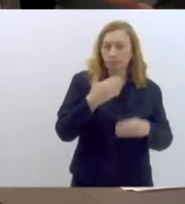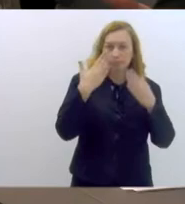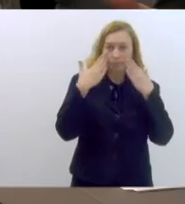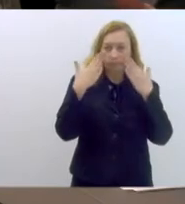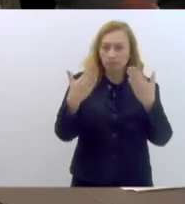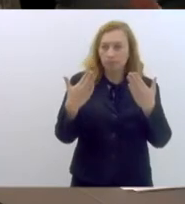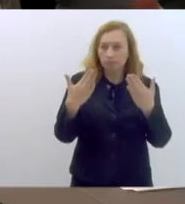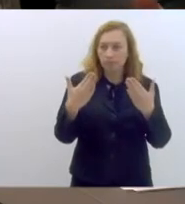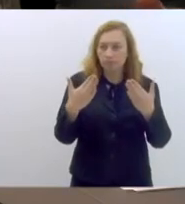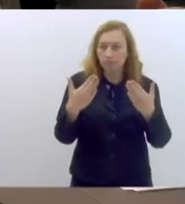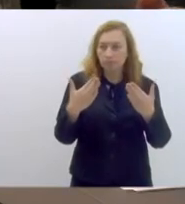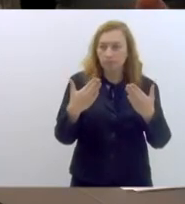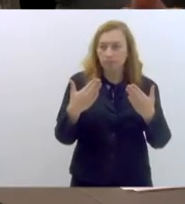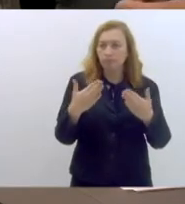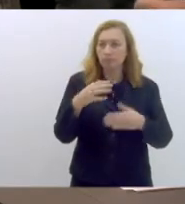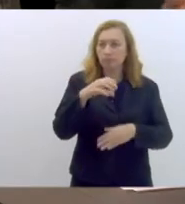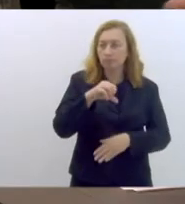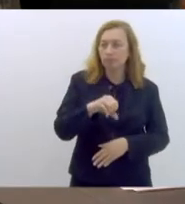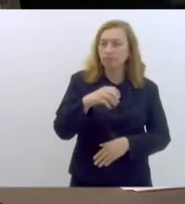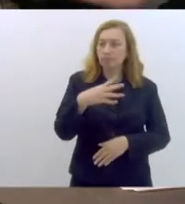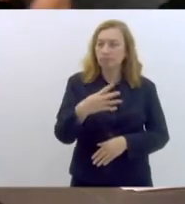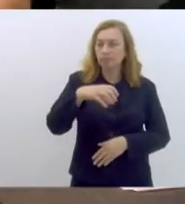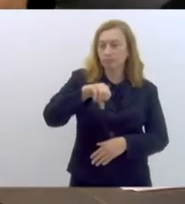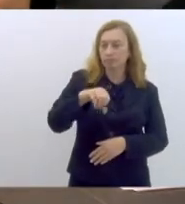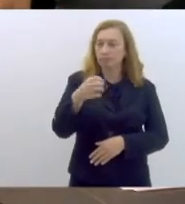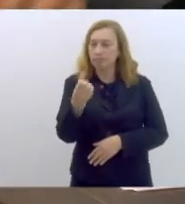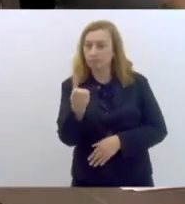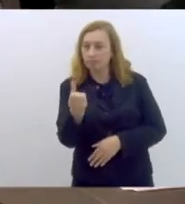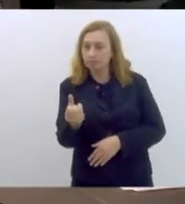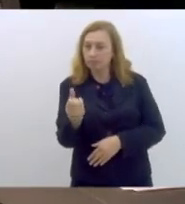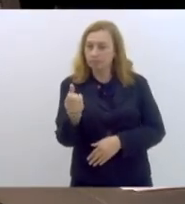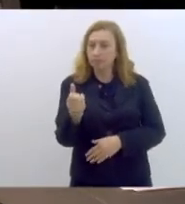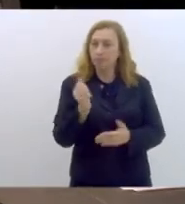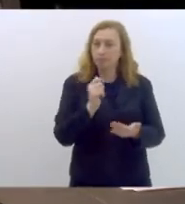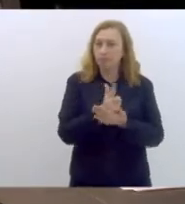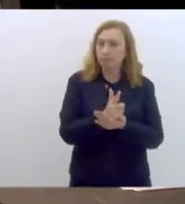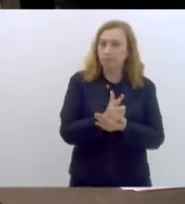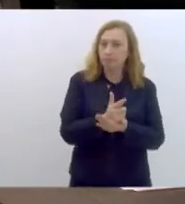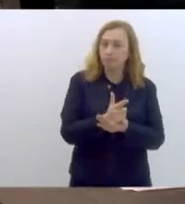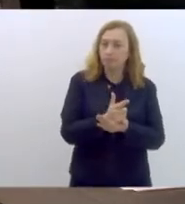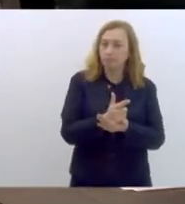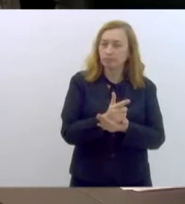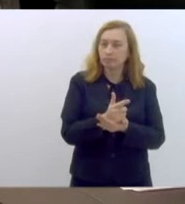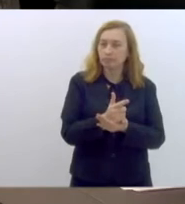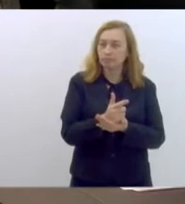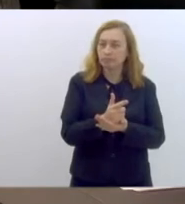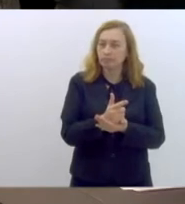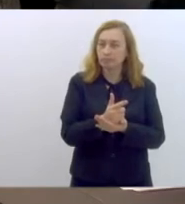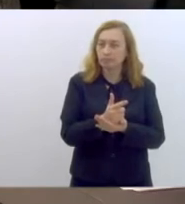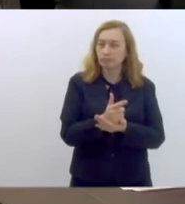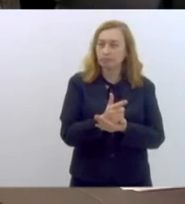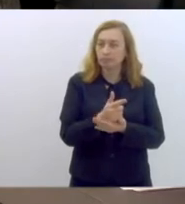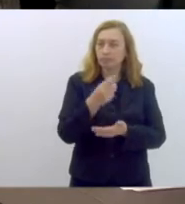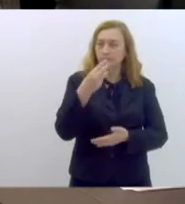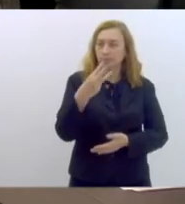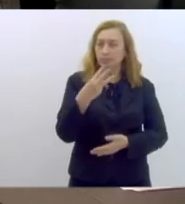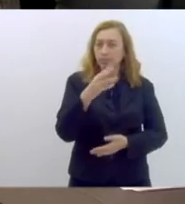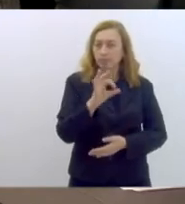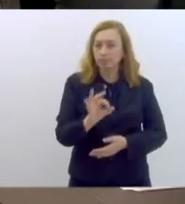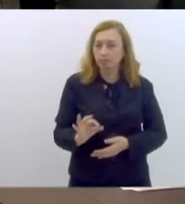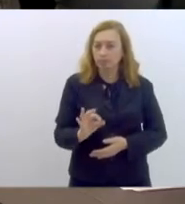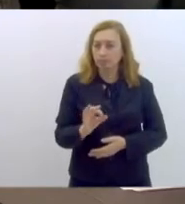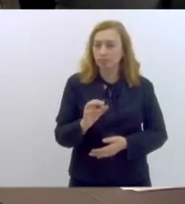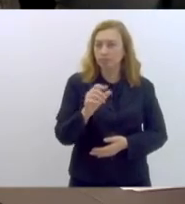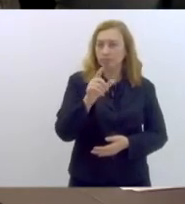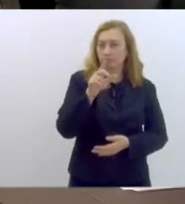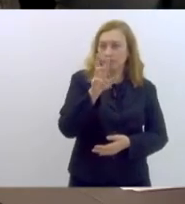apresentação, que é 9496, como, né, era, o pagamento era de 13. Não, mas não necessidade, não. era de 13% da RLR, o